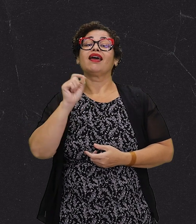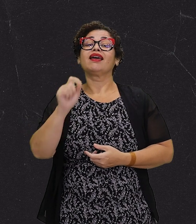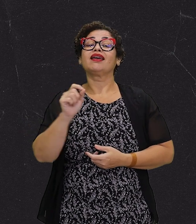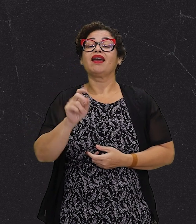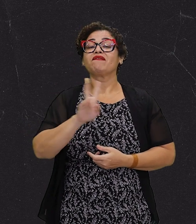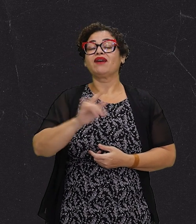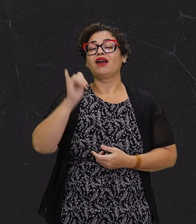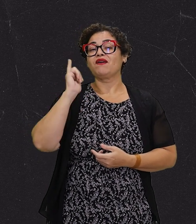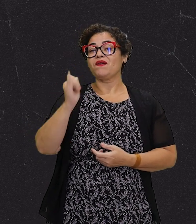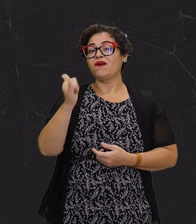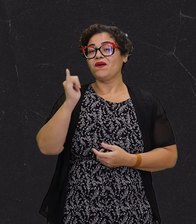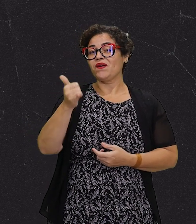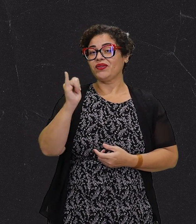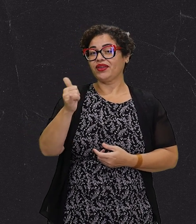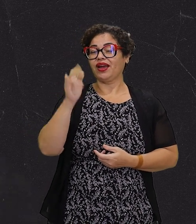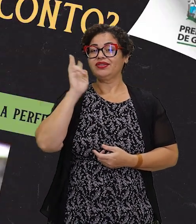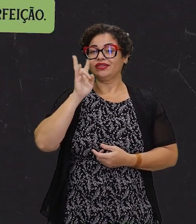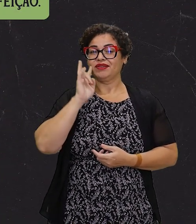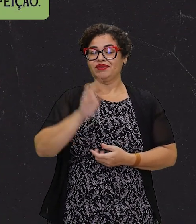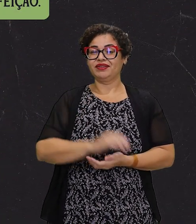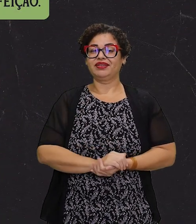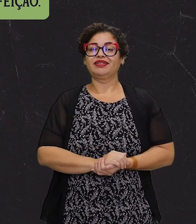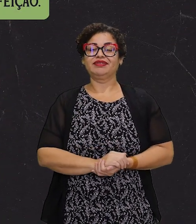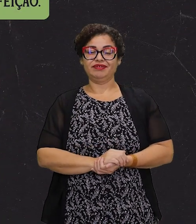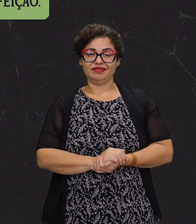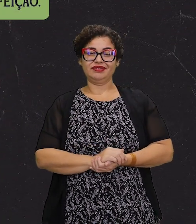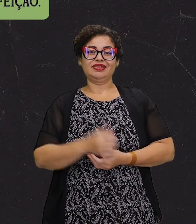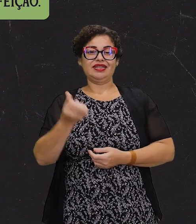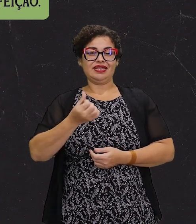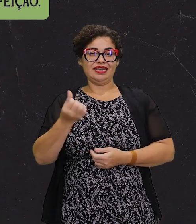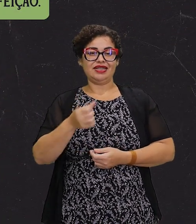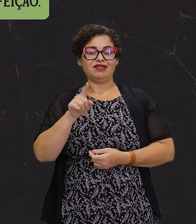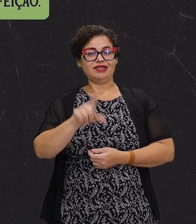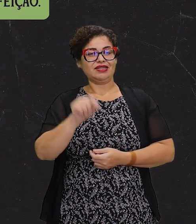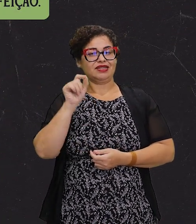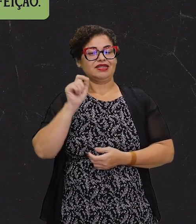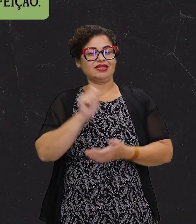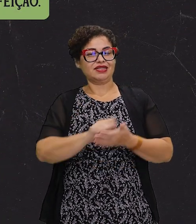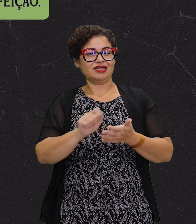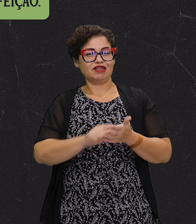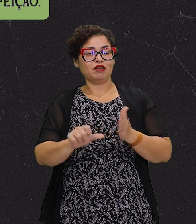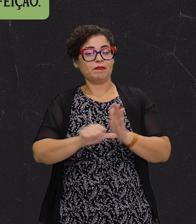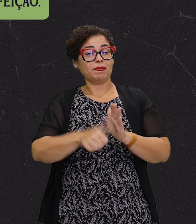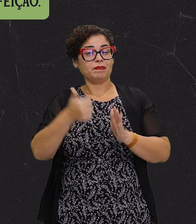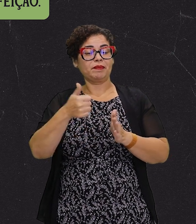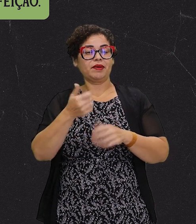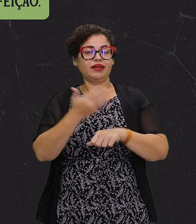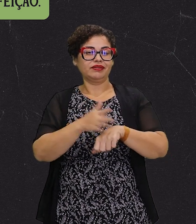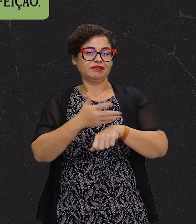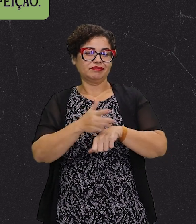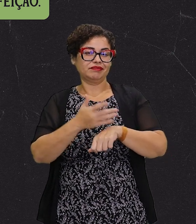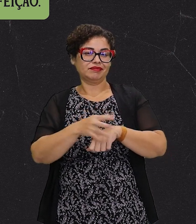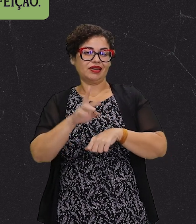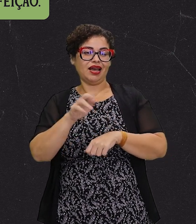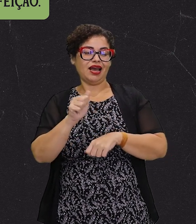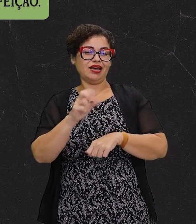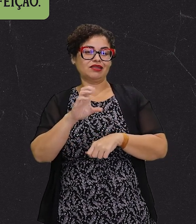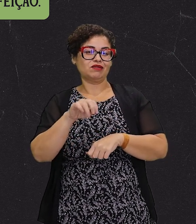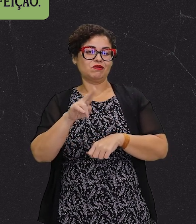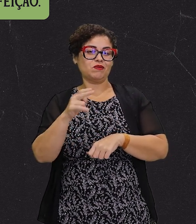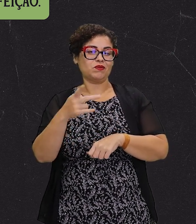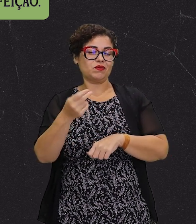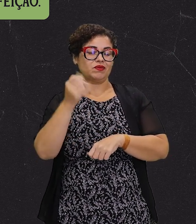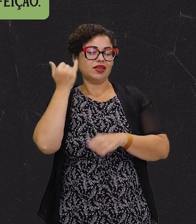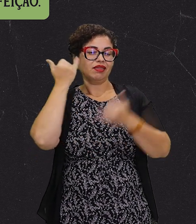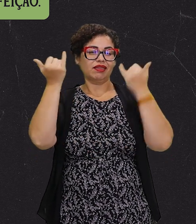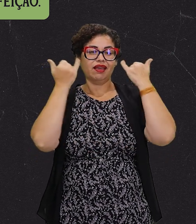vai contar a história. Sexto, escreva o primeiro rascunho. Coloque suas ideias